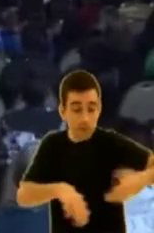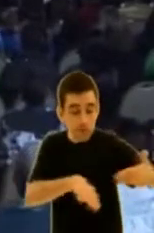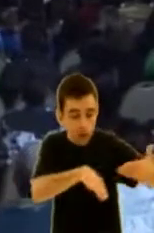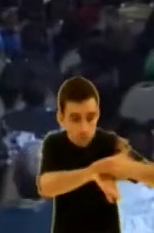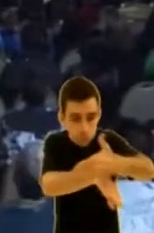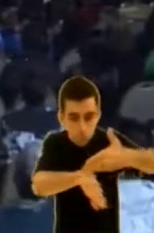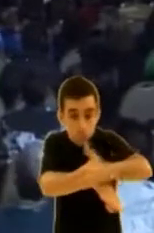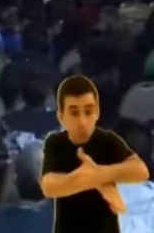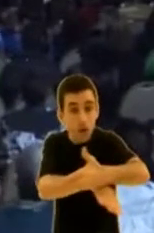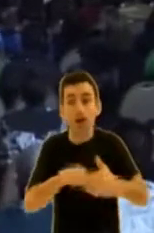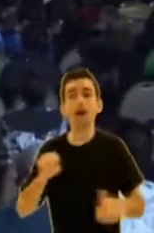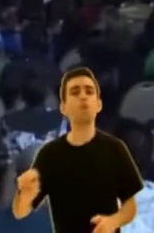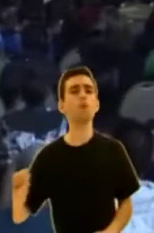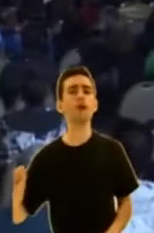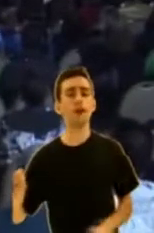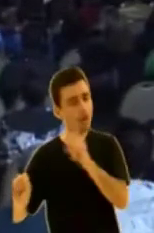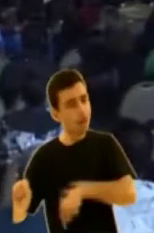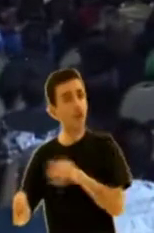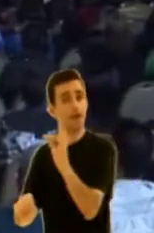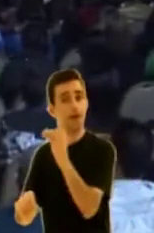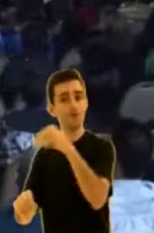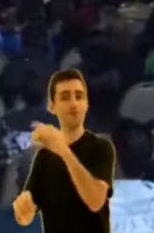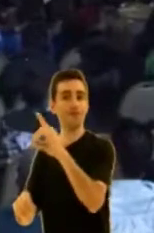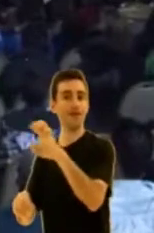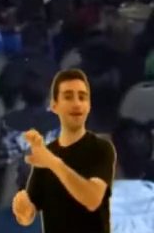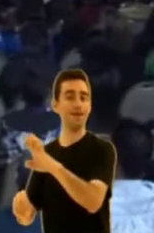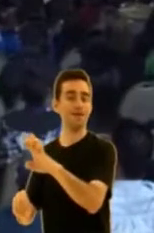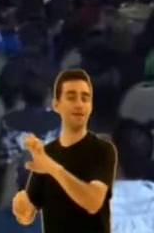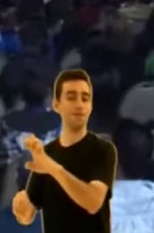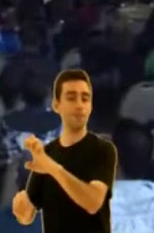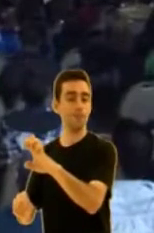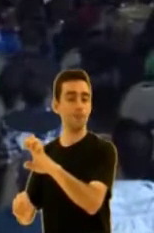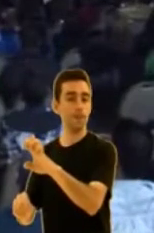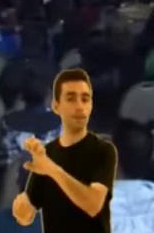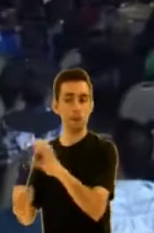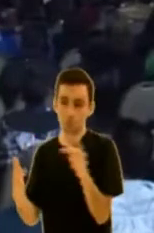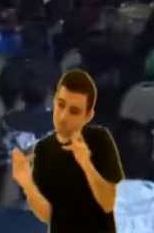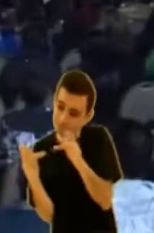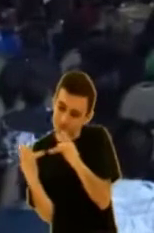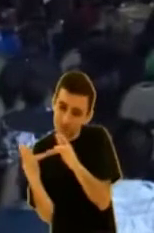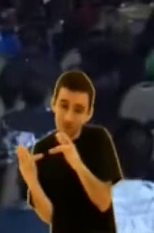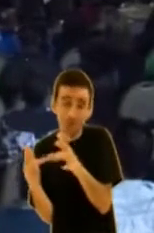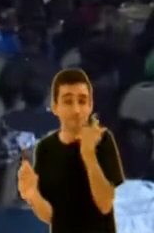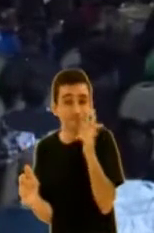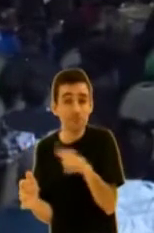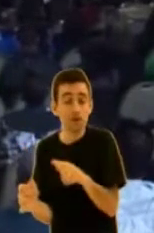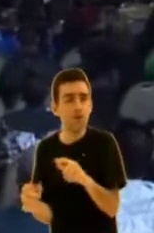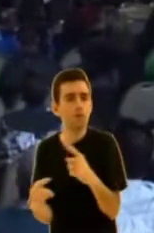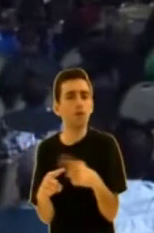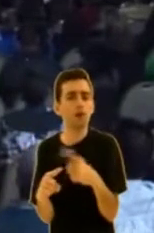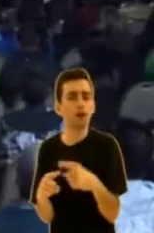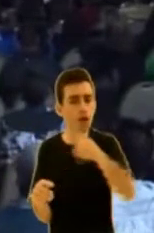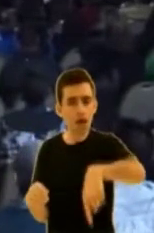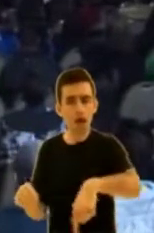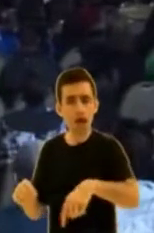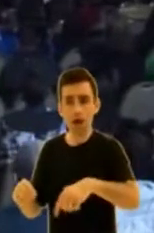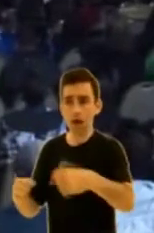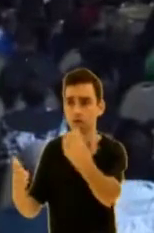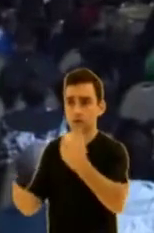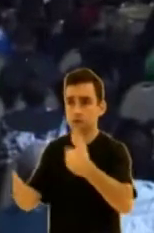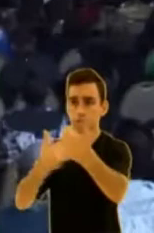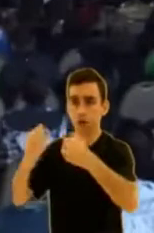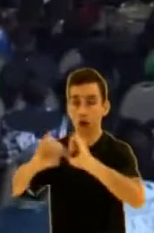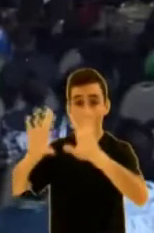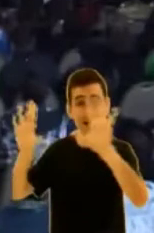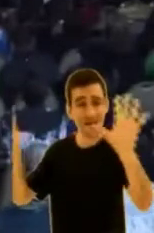direto com o FNDE. Esse acesso direto ele tem que ser mediado em informações claras, objetivas